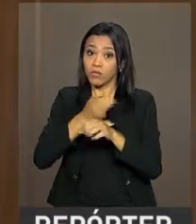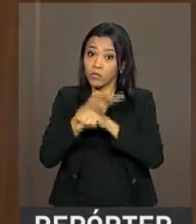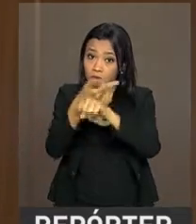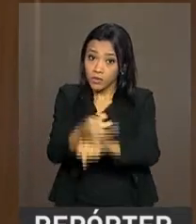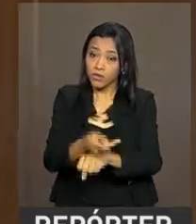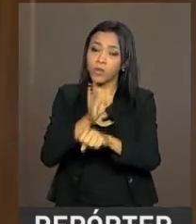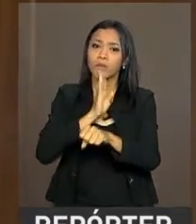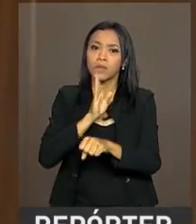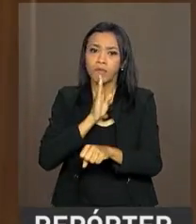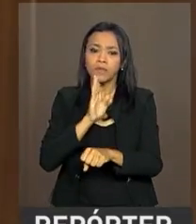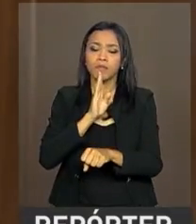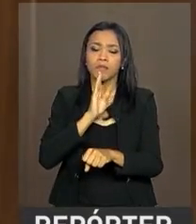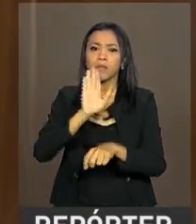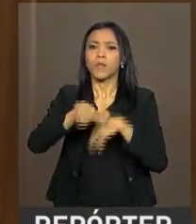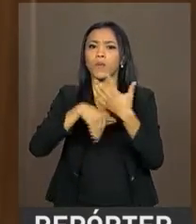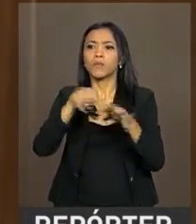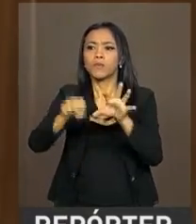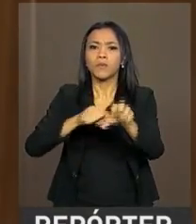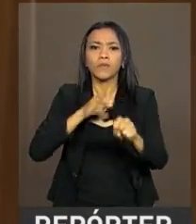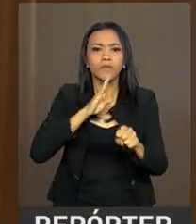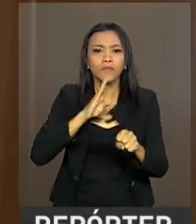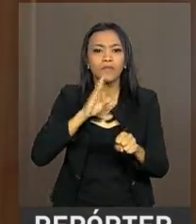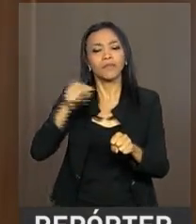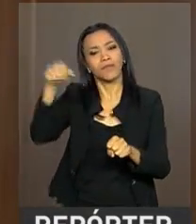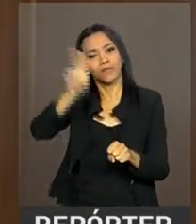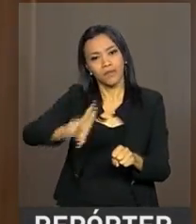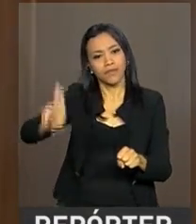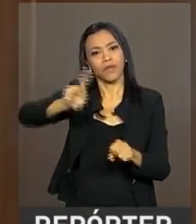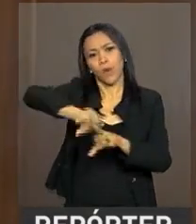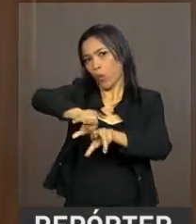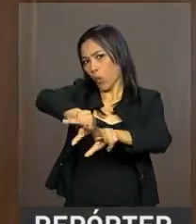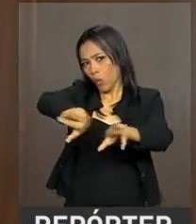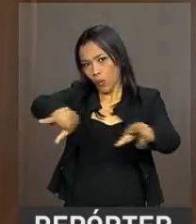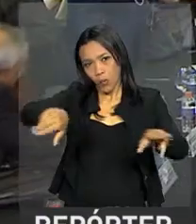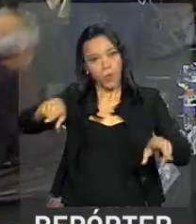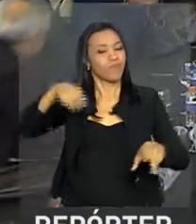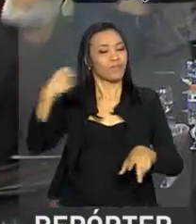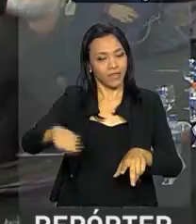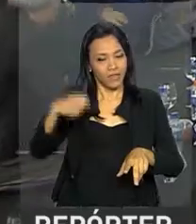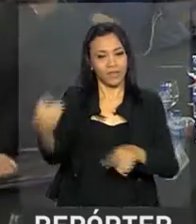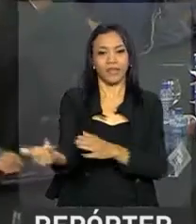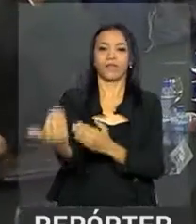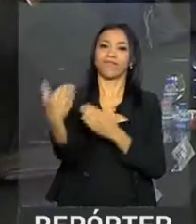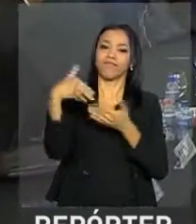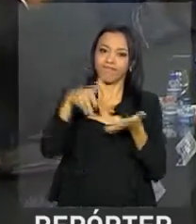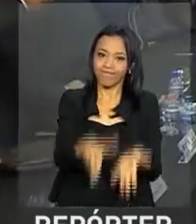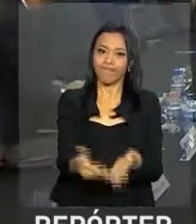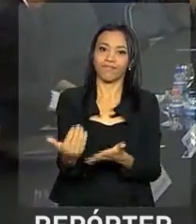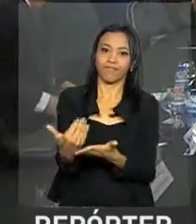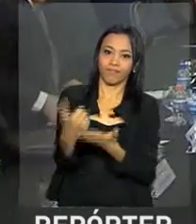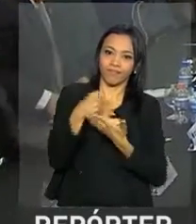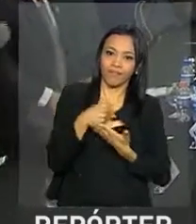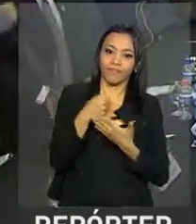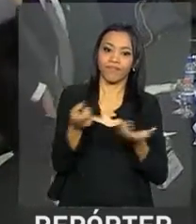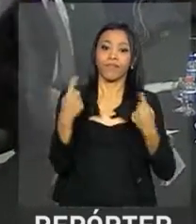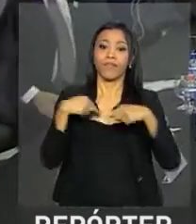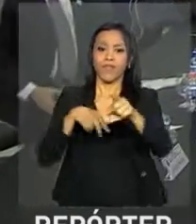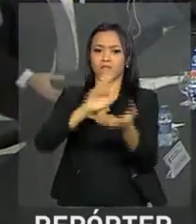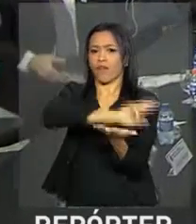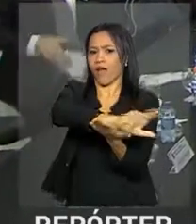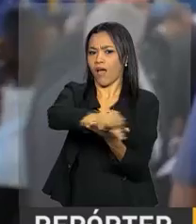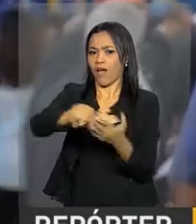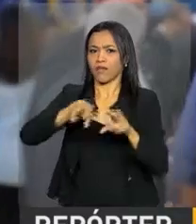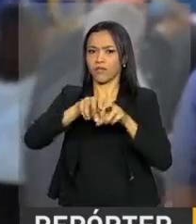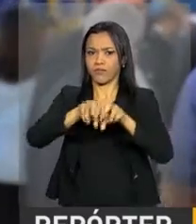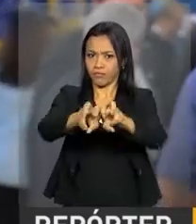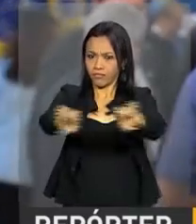certo, quando vai se buscar conhecimento, a academia é absolutamente indispensável. Exemplo da diversidade dos setores representados, o técnico